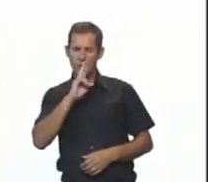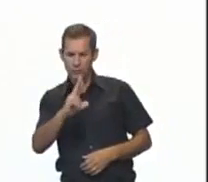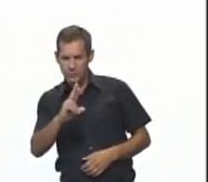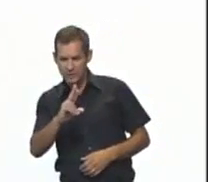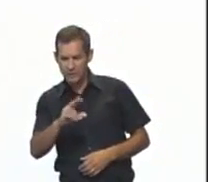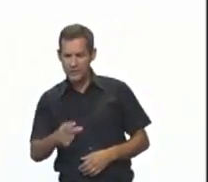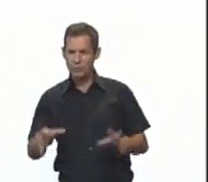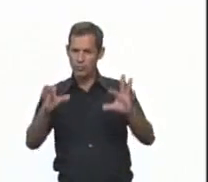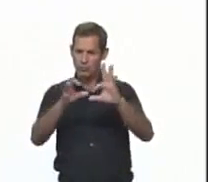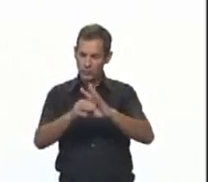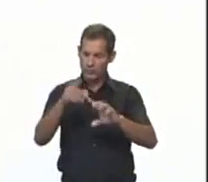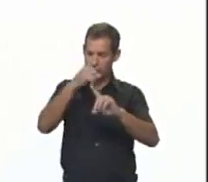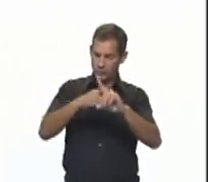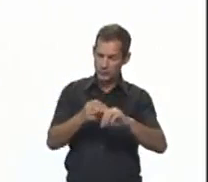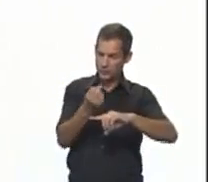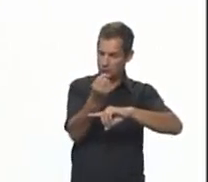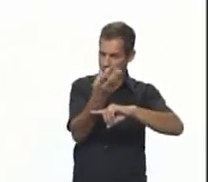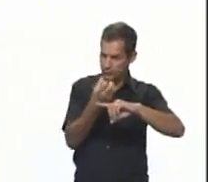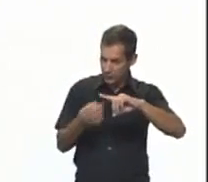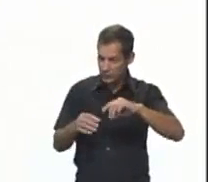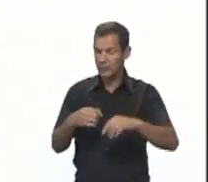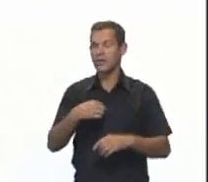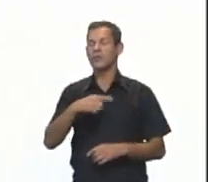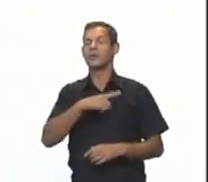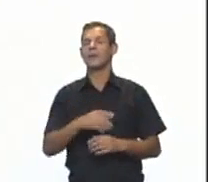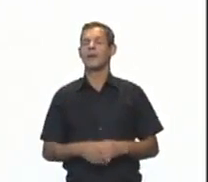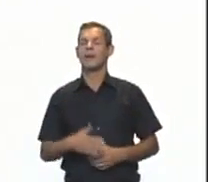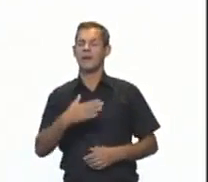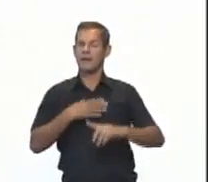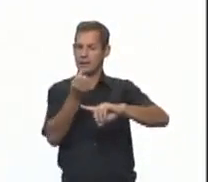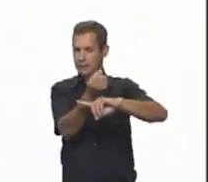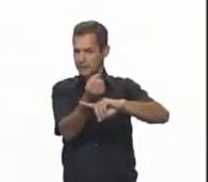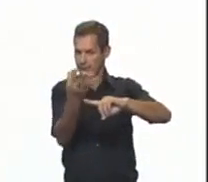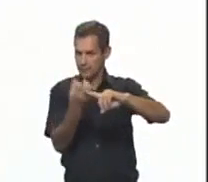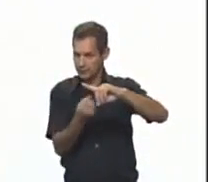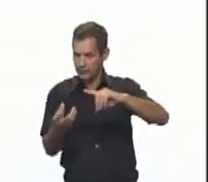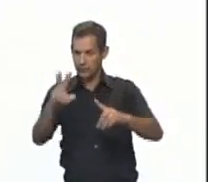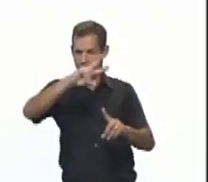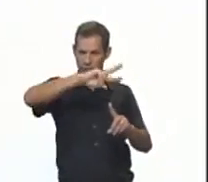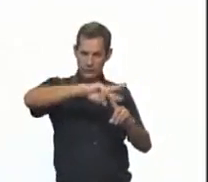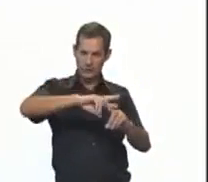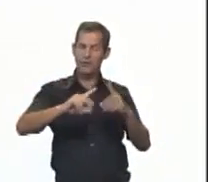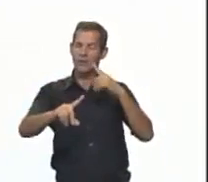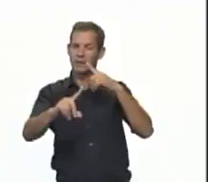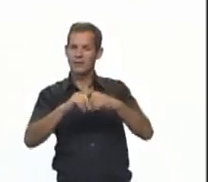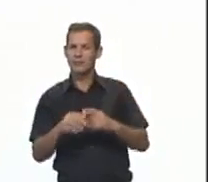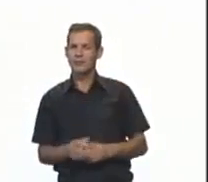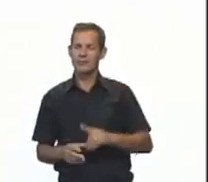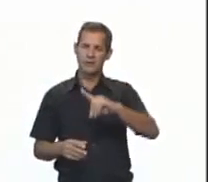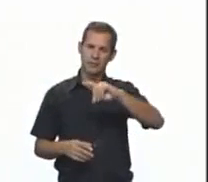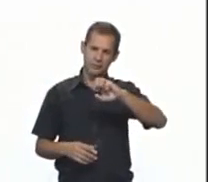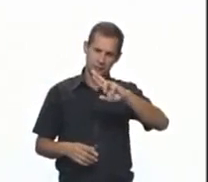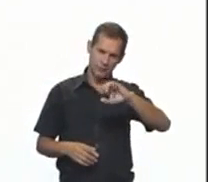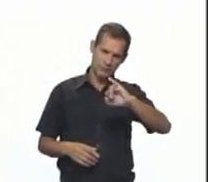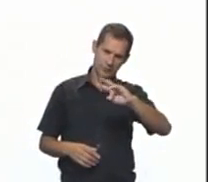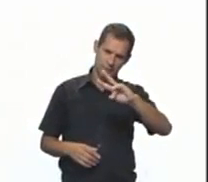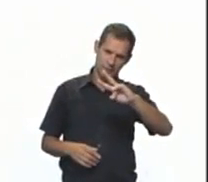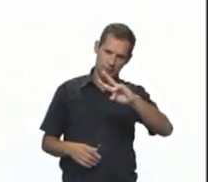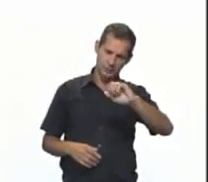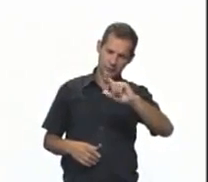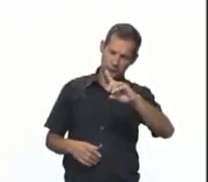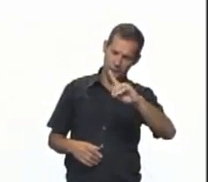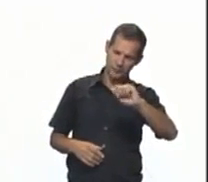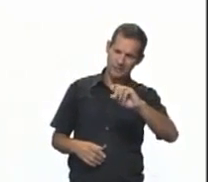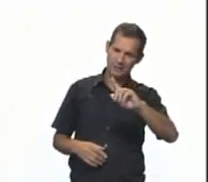resolver integrais desse tipo de função. Então, eu vou ter aqui a minha função composta vezes a derivada de g' de